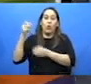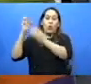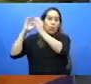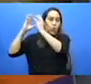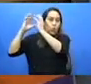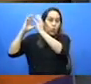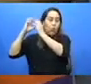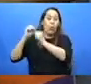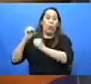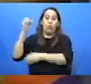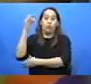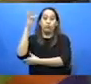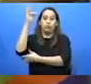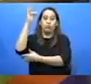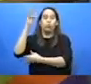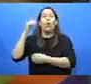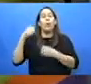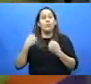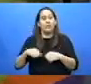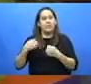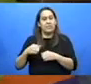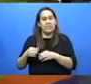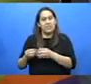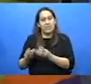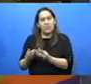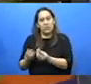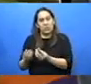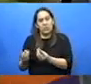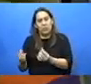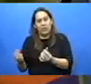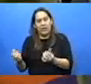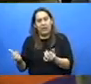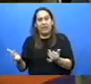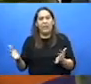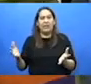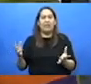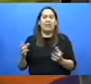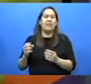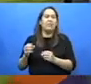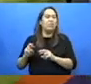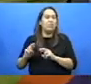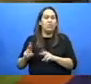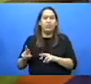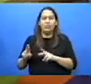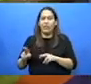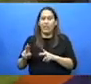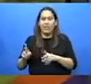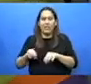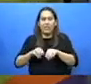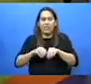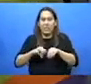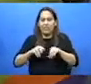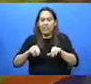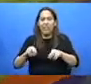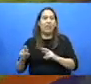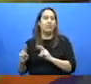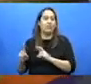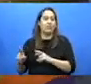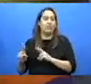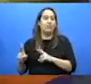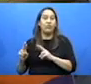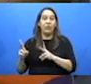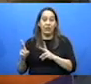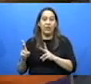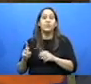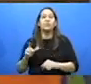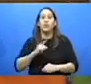em solo com bastante areia. Então, cada plantinha tem uma característica diferente da outra para crescer forte